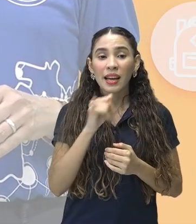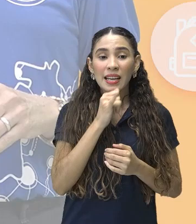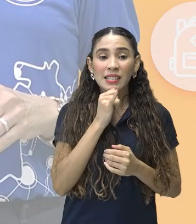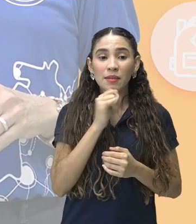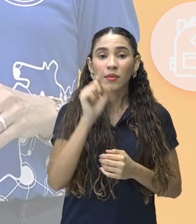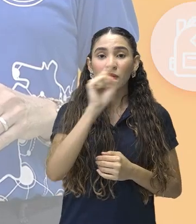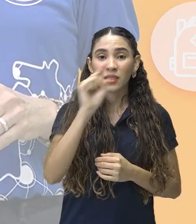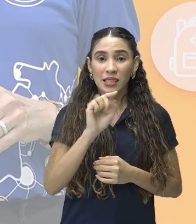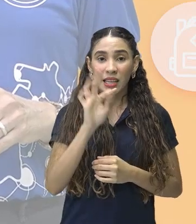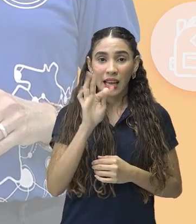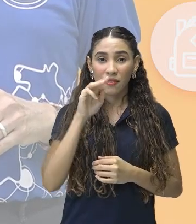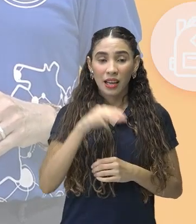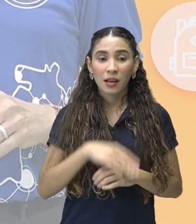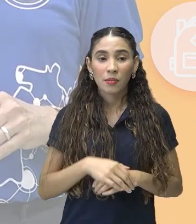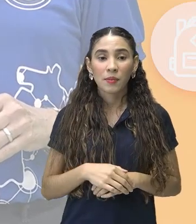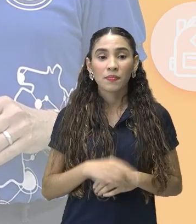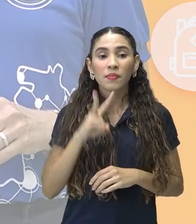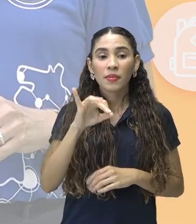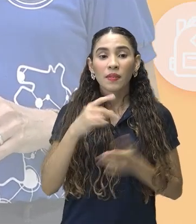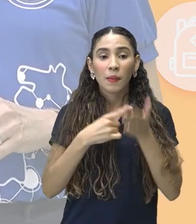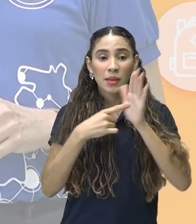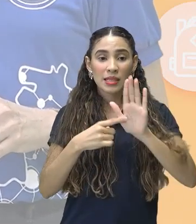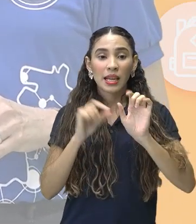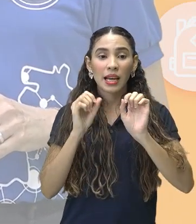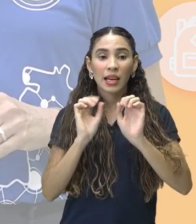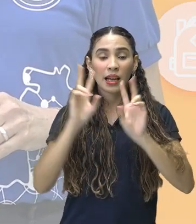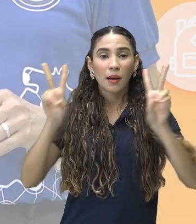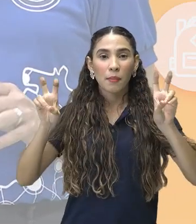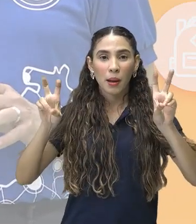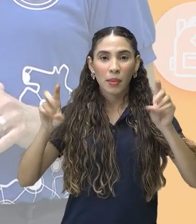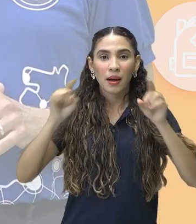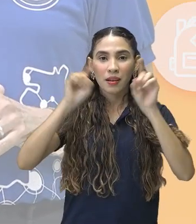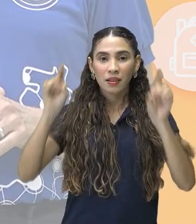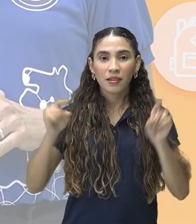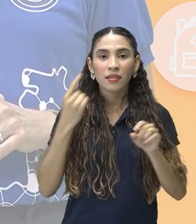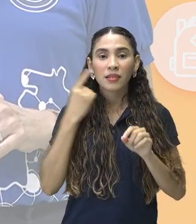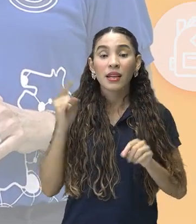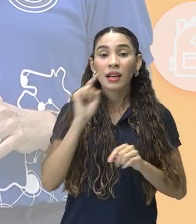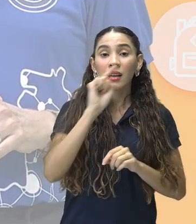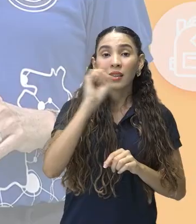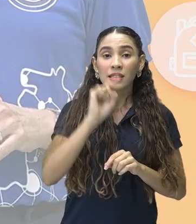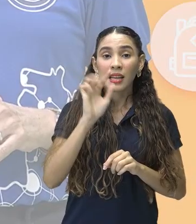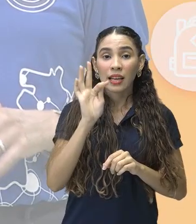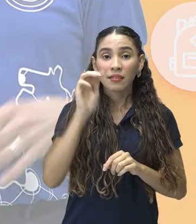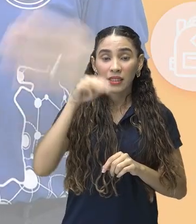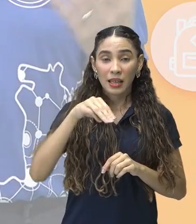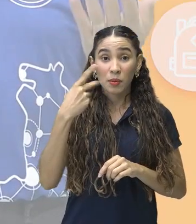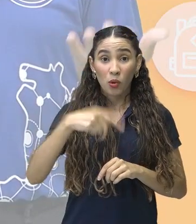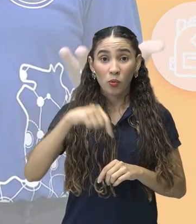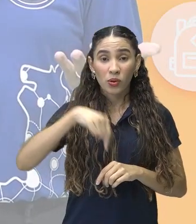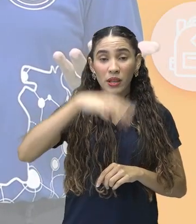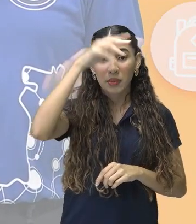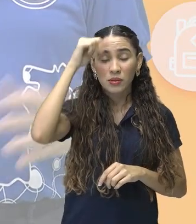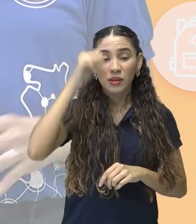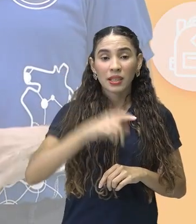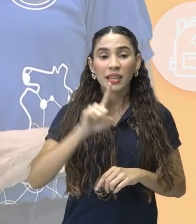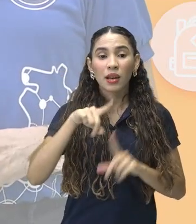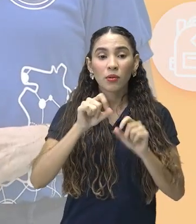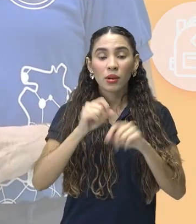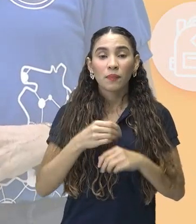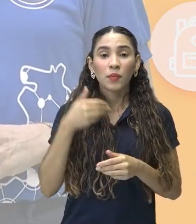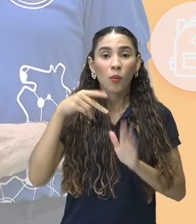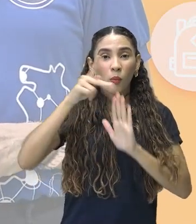sigla ZFM, que está aí entre parênteses aqui, é Zona Franca de Manaus, que é